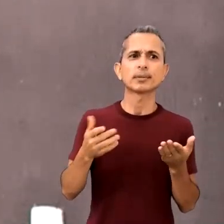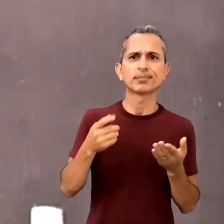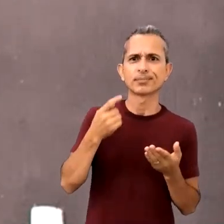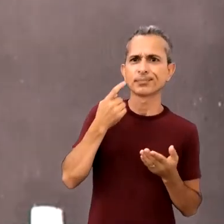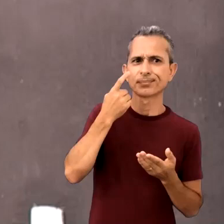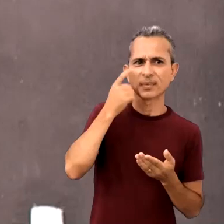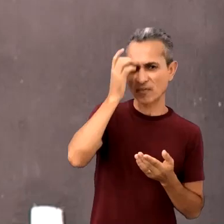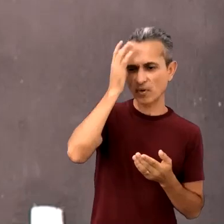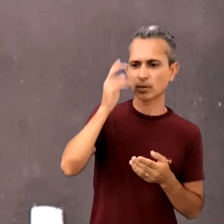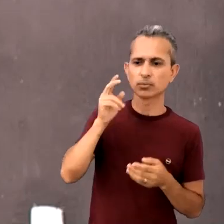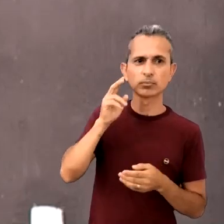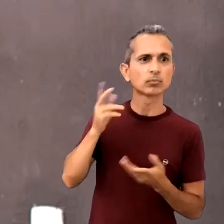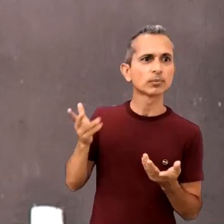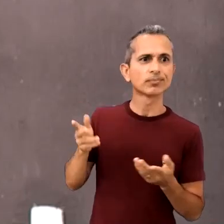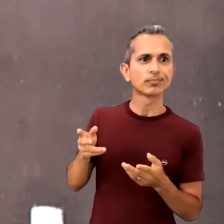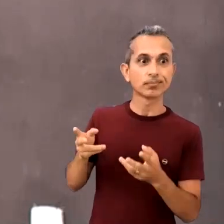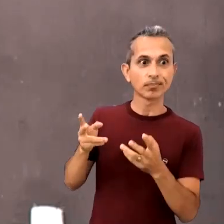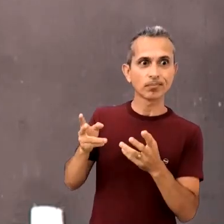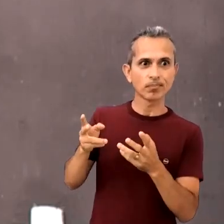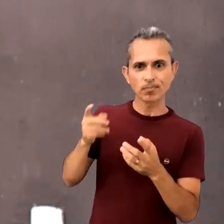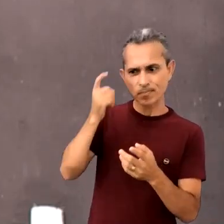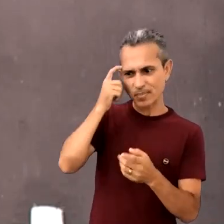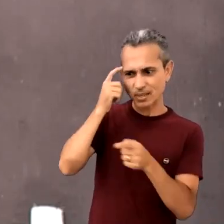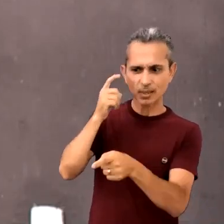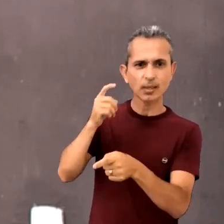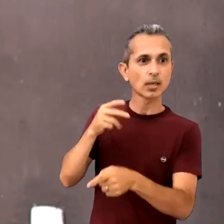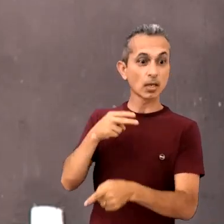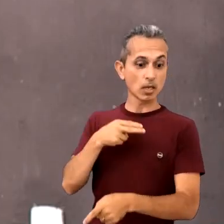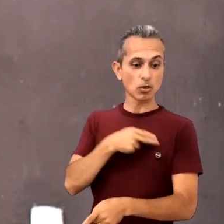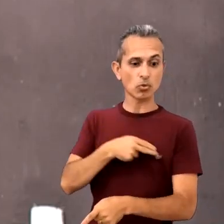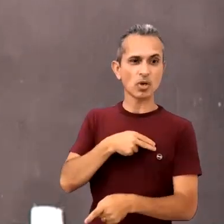julgar. Mas vista a pele dela,